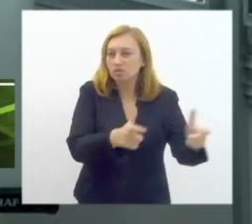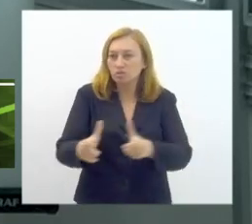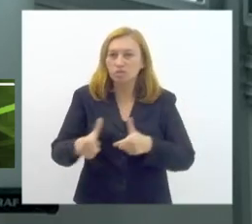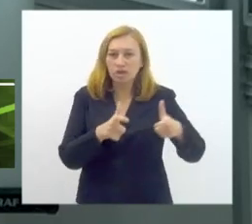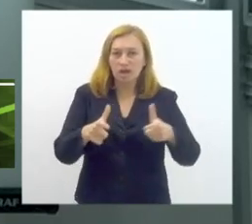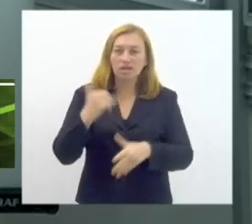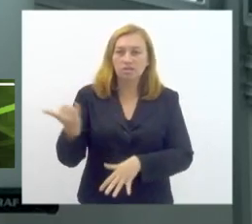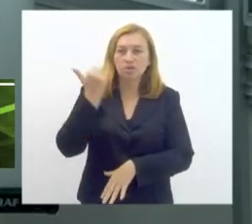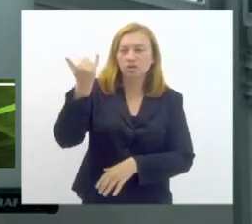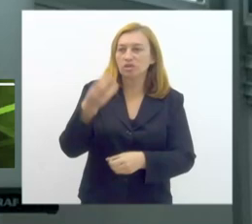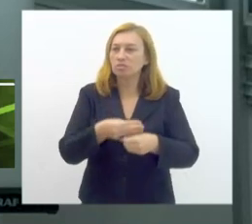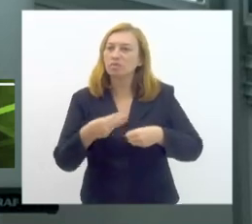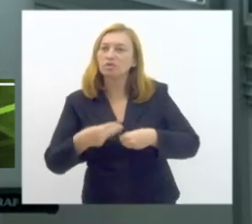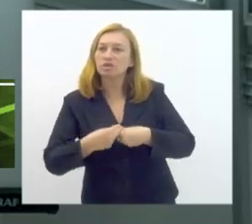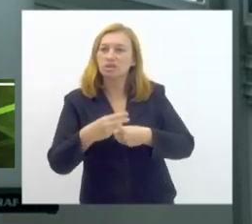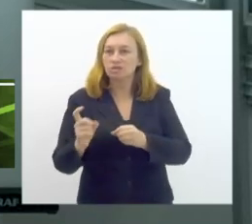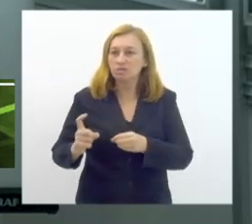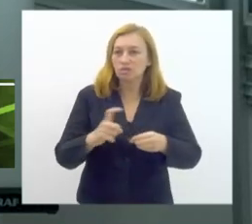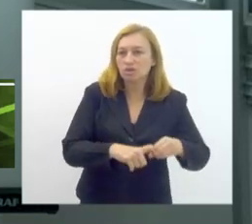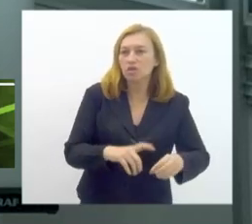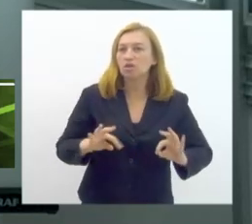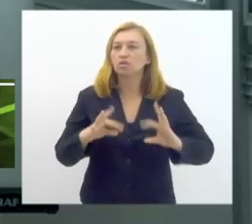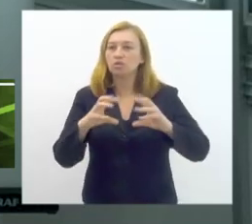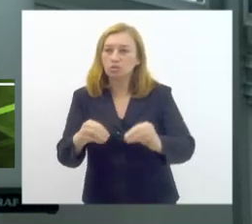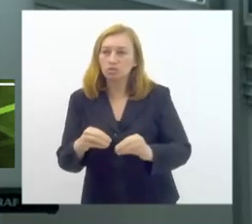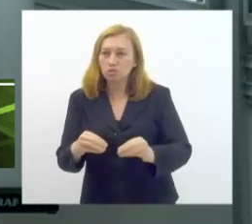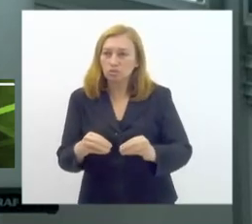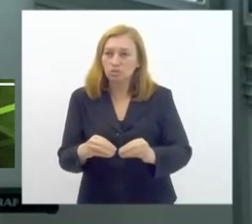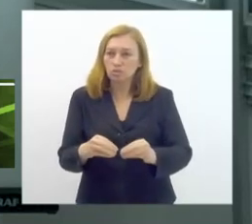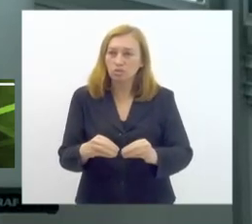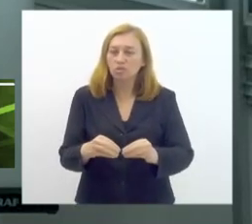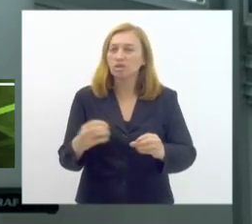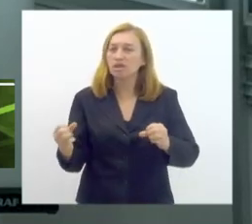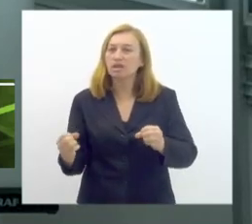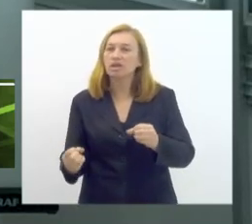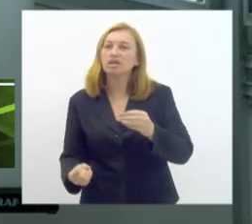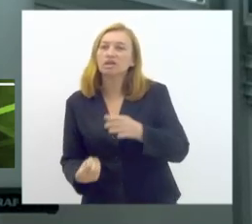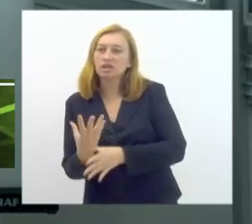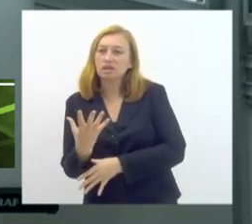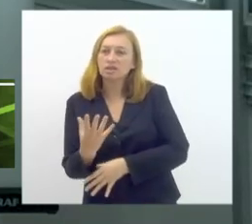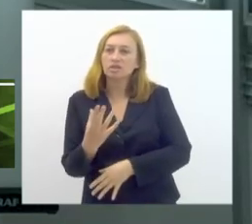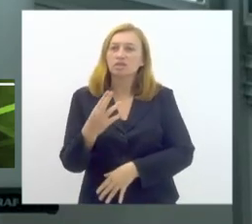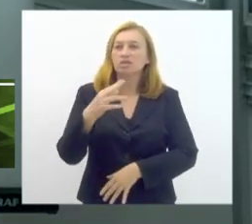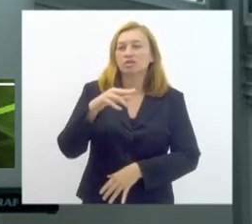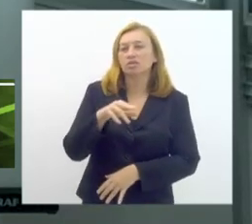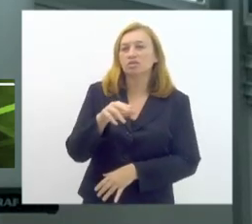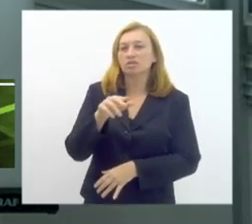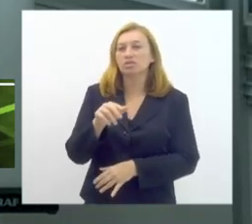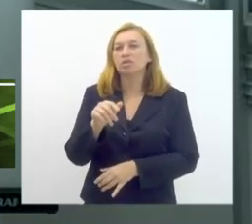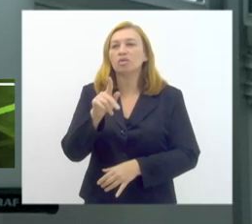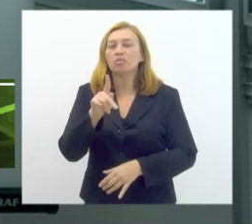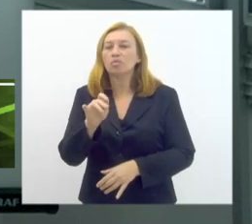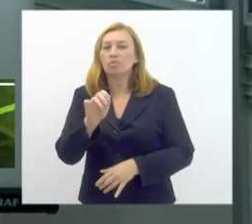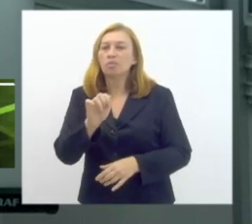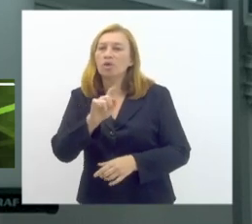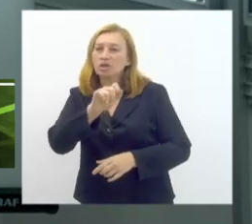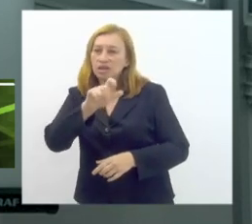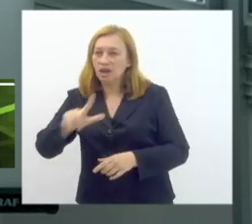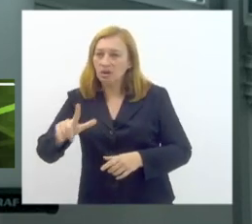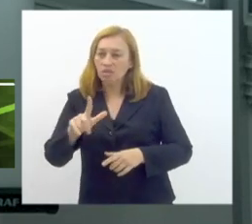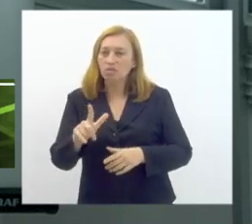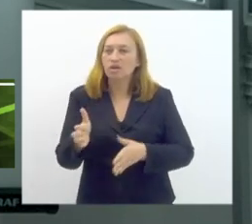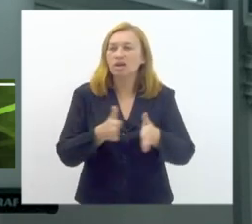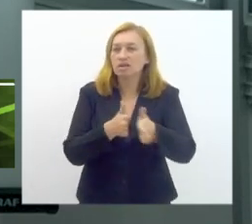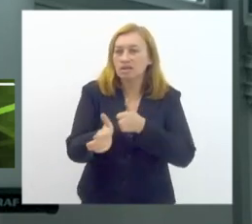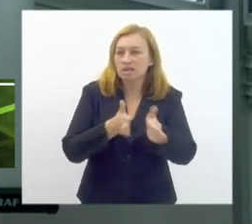para os municípios consorciados. Tudo isso através da construção do Geoportal NEP, com base de dados unificados,